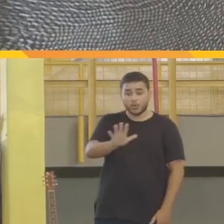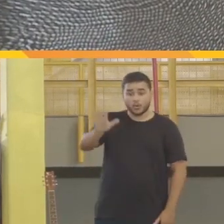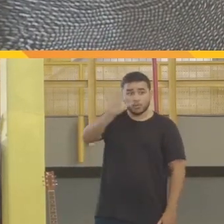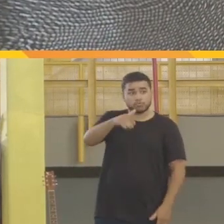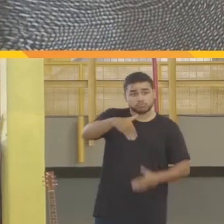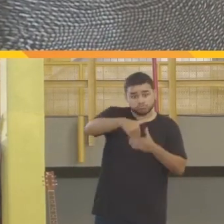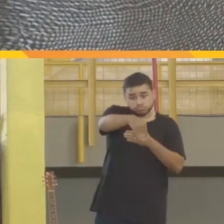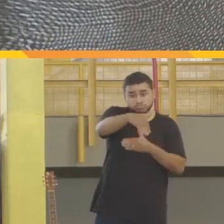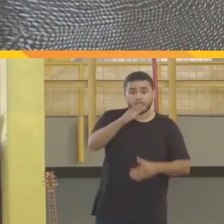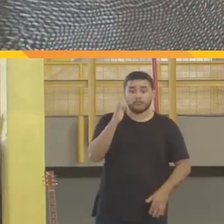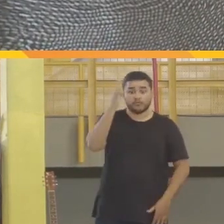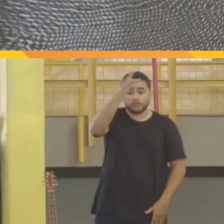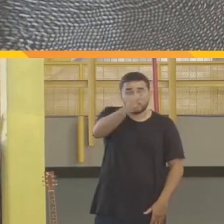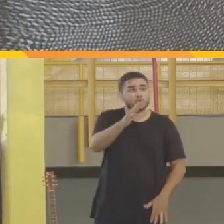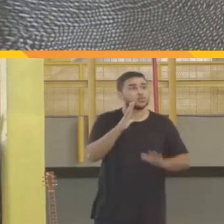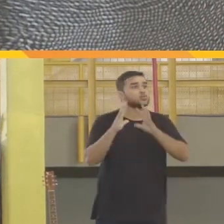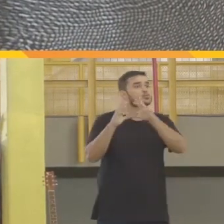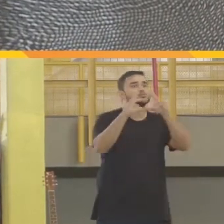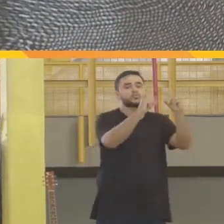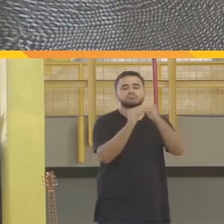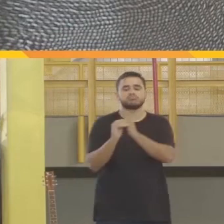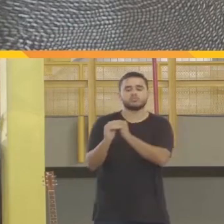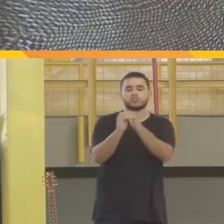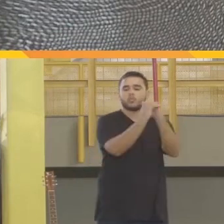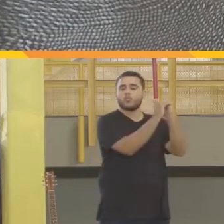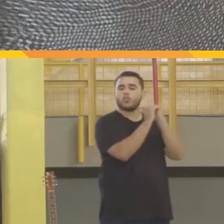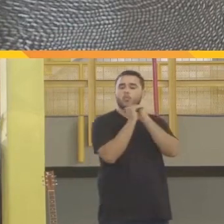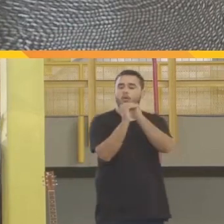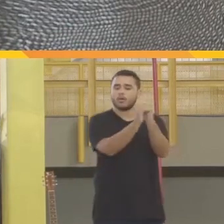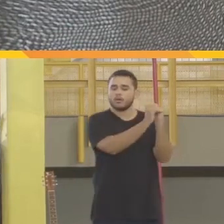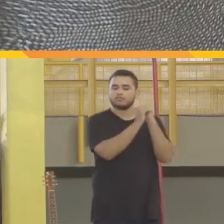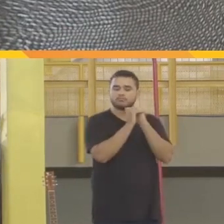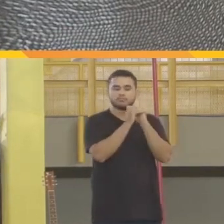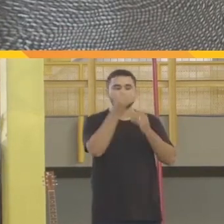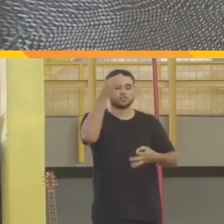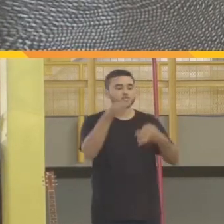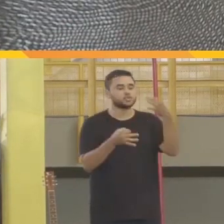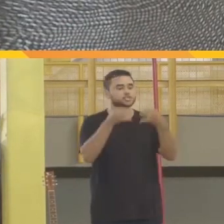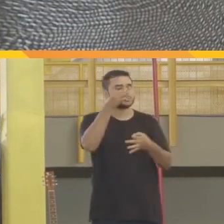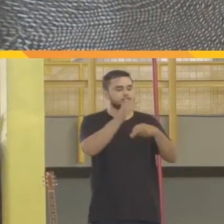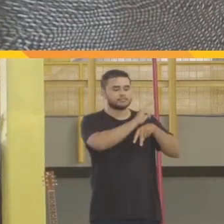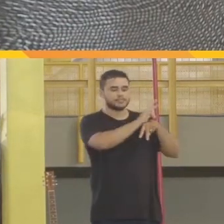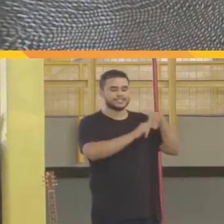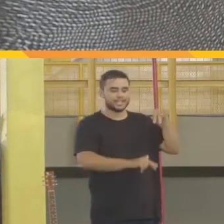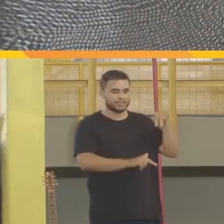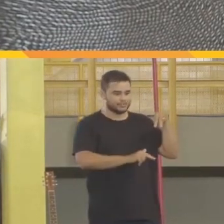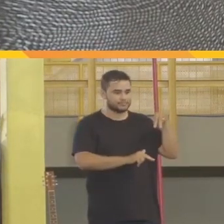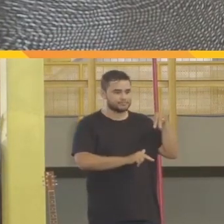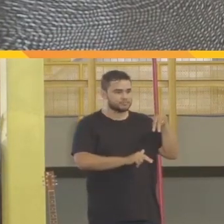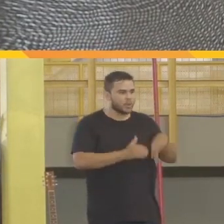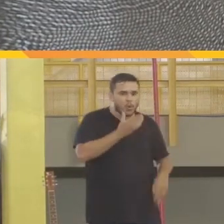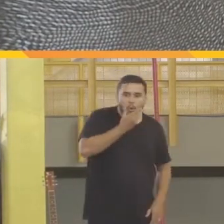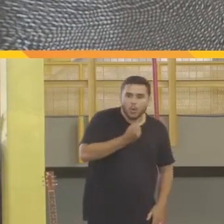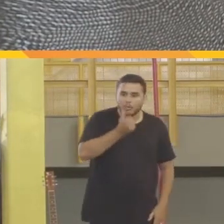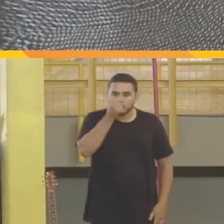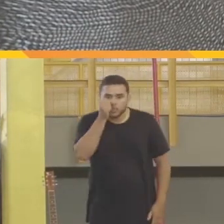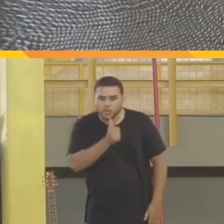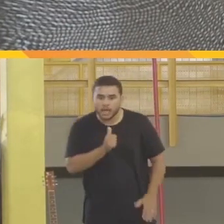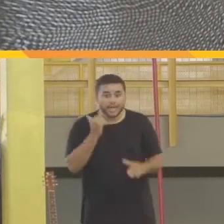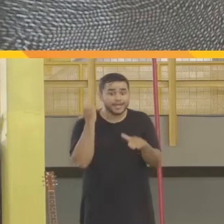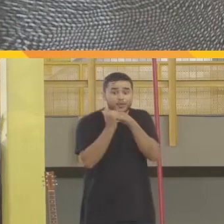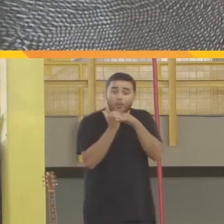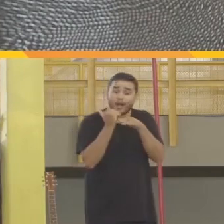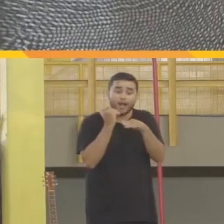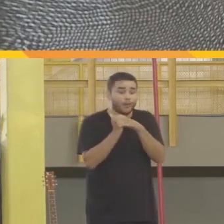anos terá atingido a equidade de gênero. Sabe quanto tempo